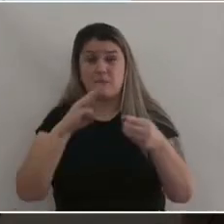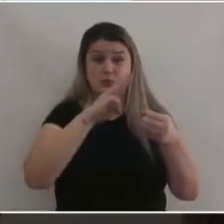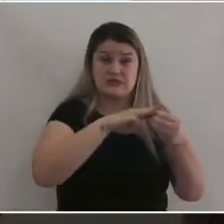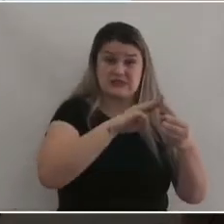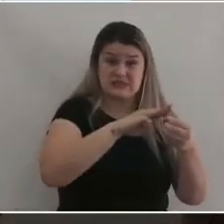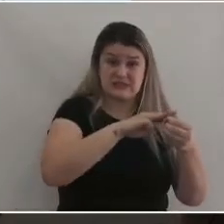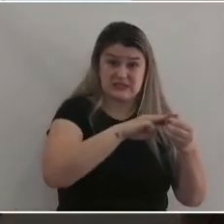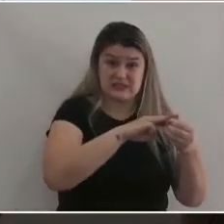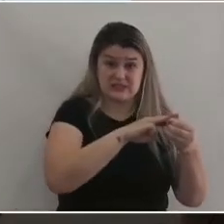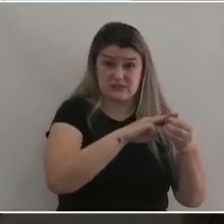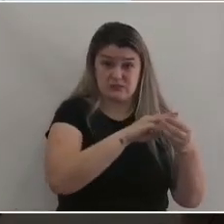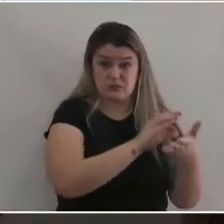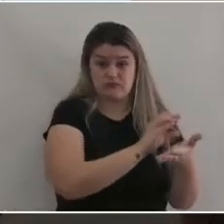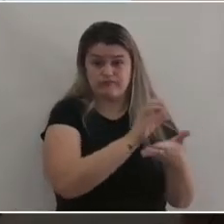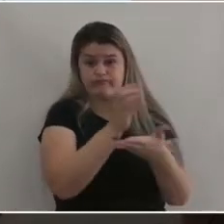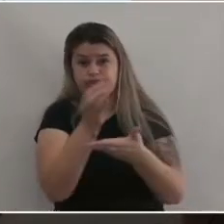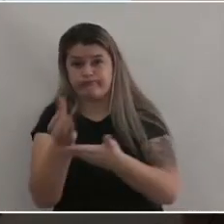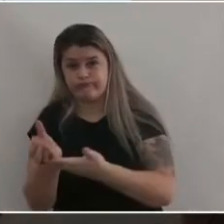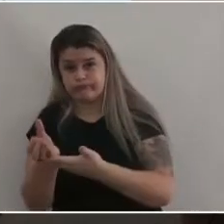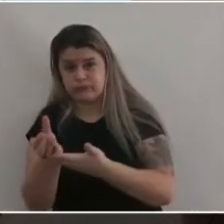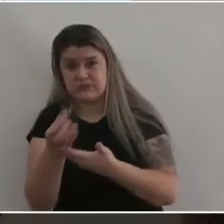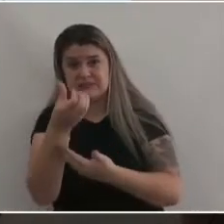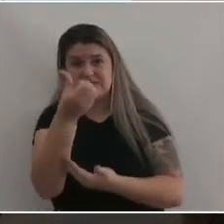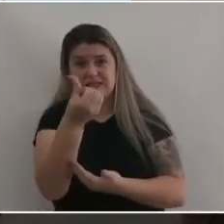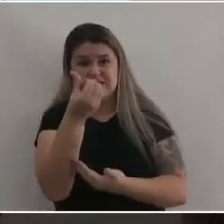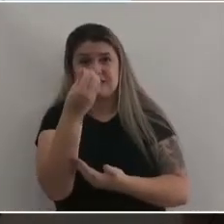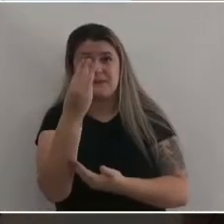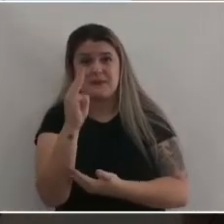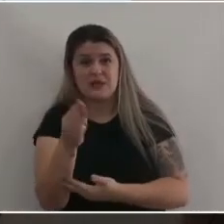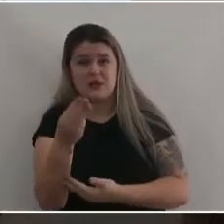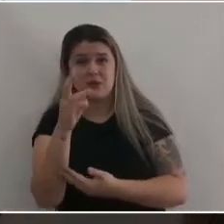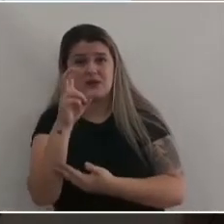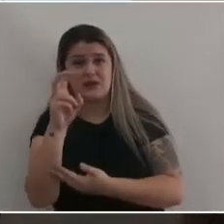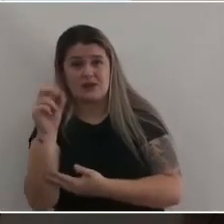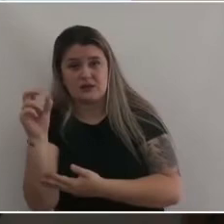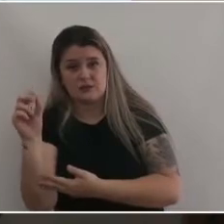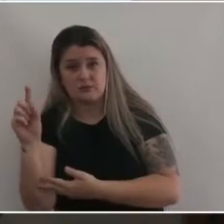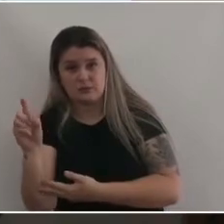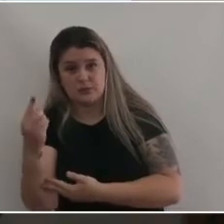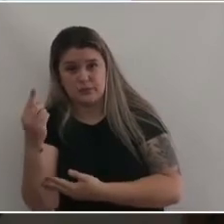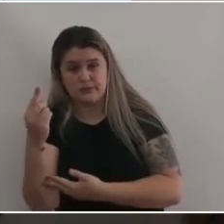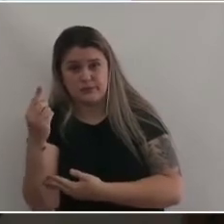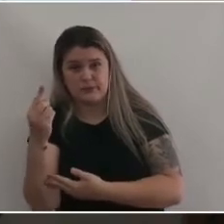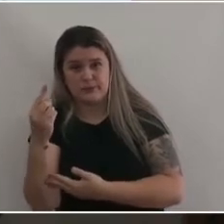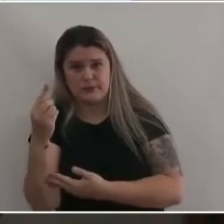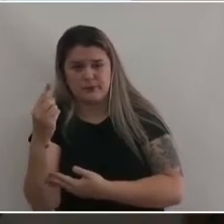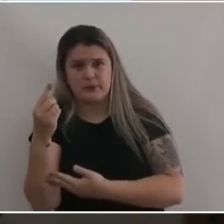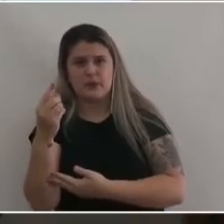município foi... 6 milhões e 500. 6 milhões e 500, tá. O